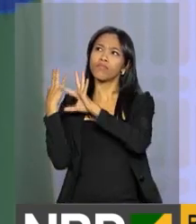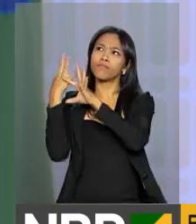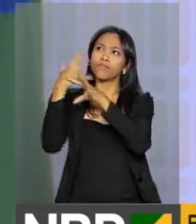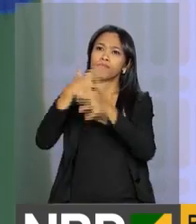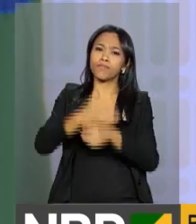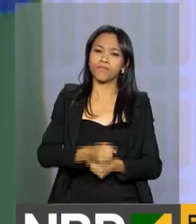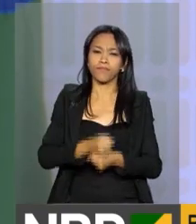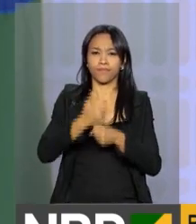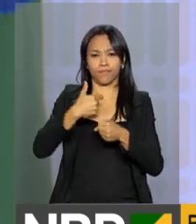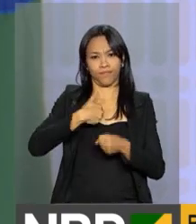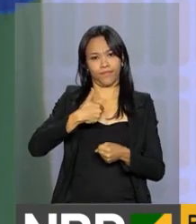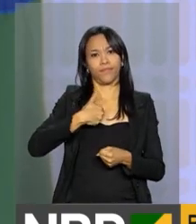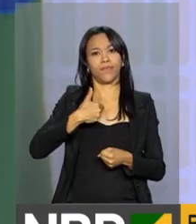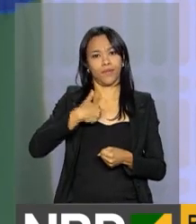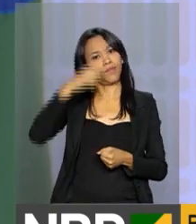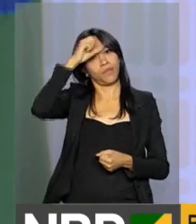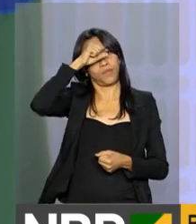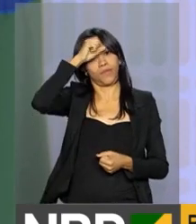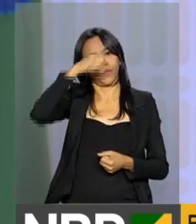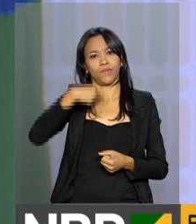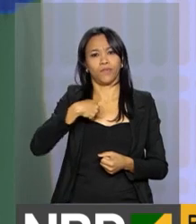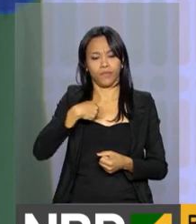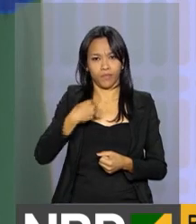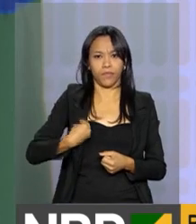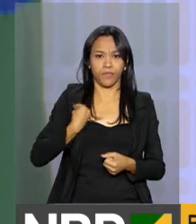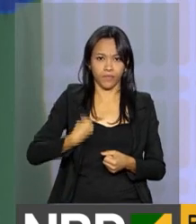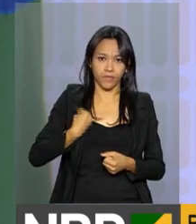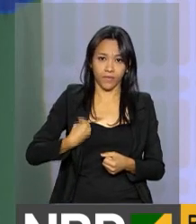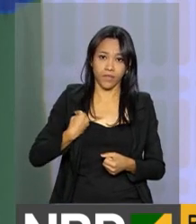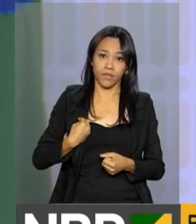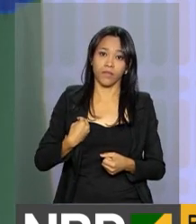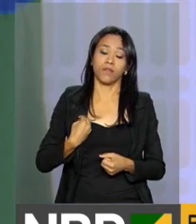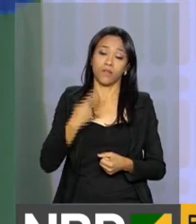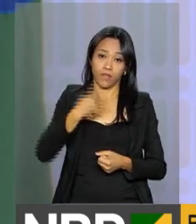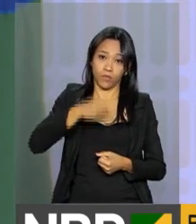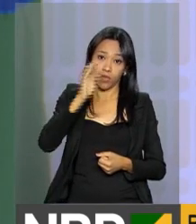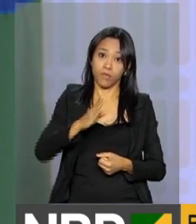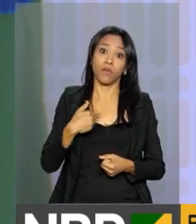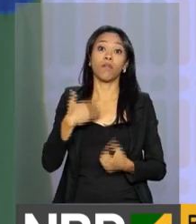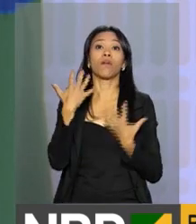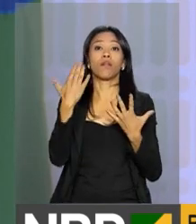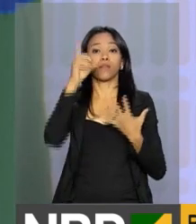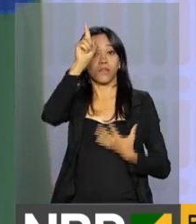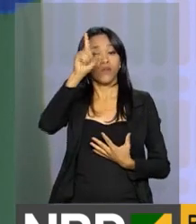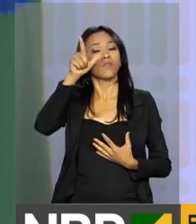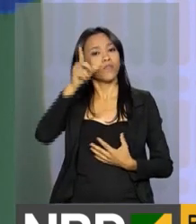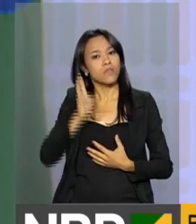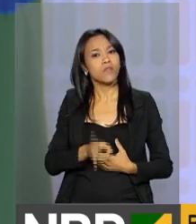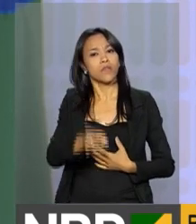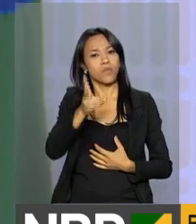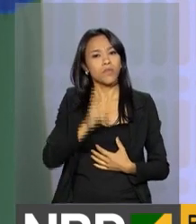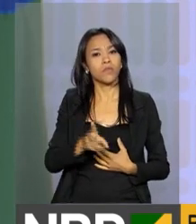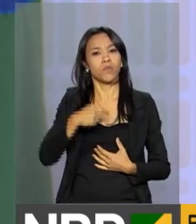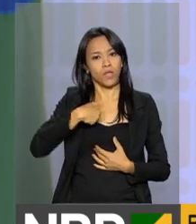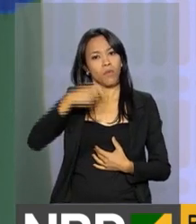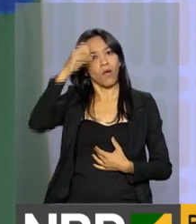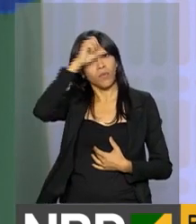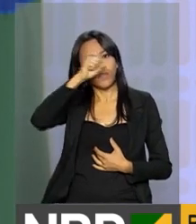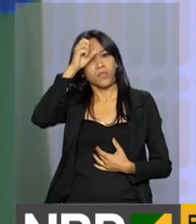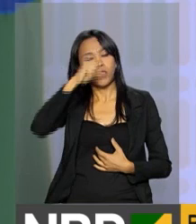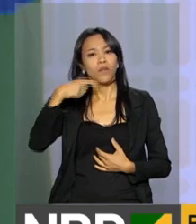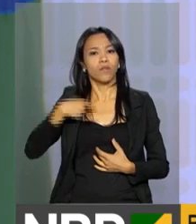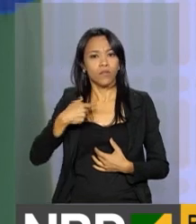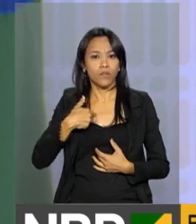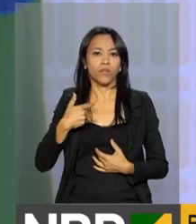período de parlamento brasileiro e que, graças a Deus, tenho aplicado dia após dia no exercício